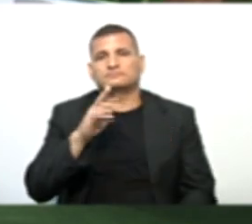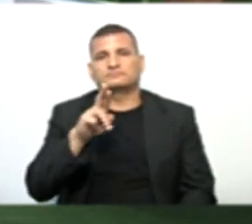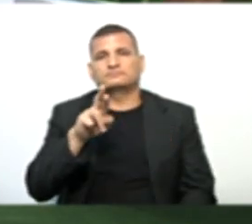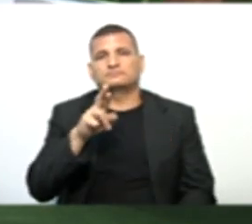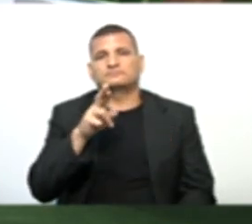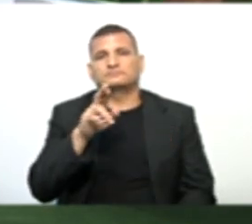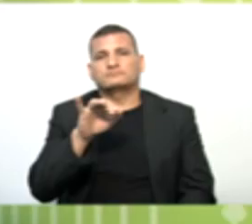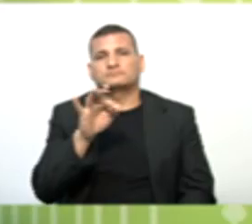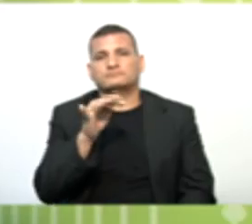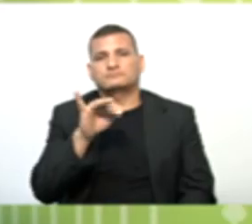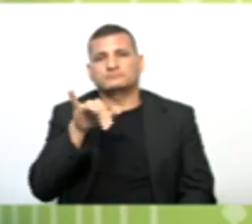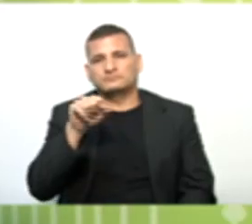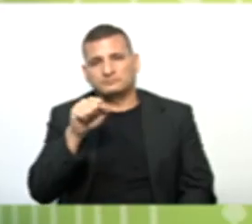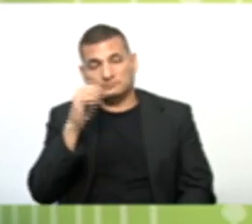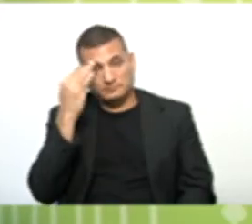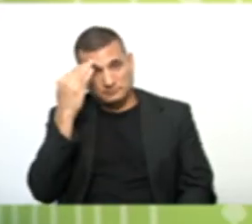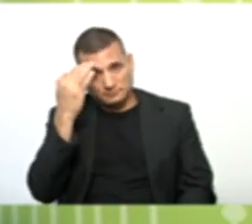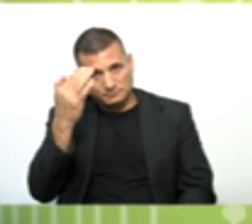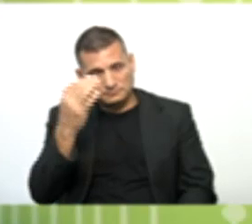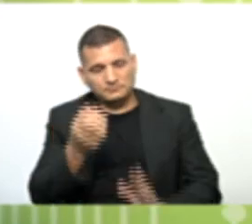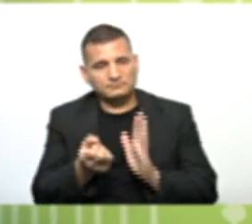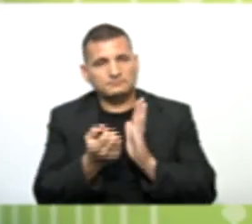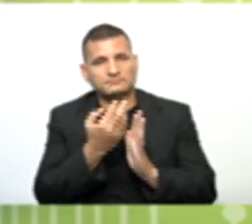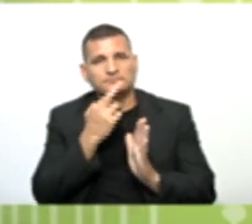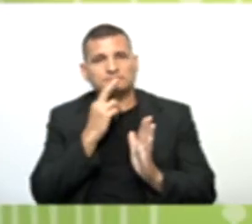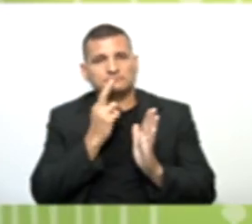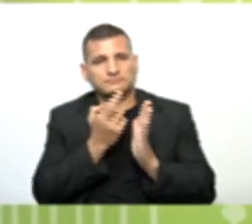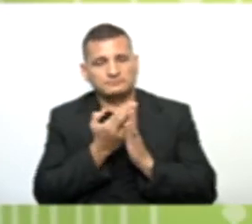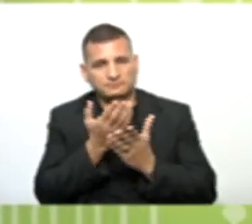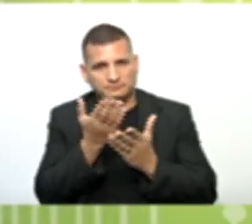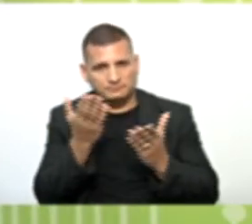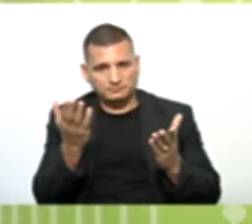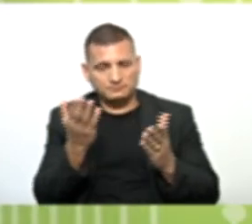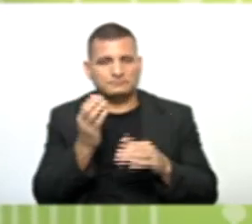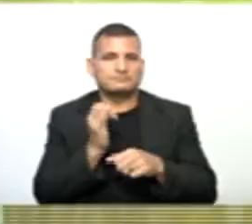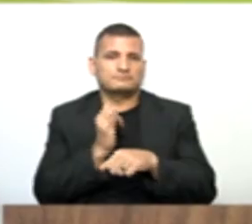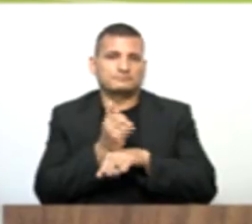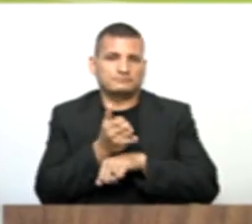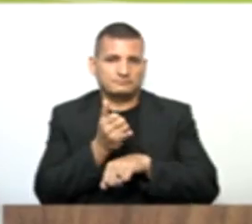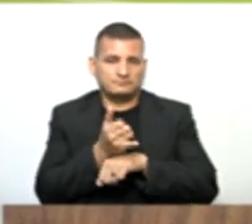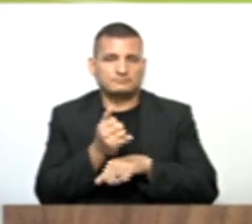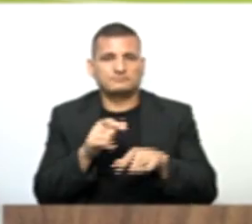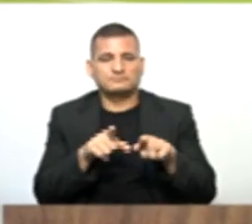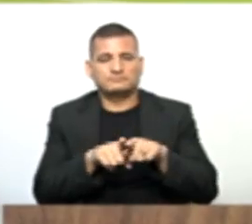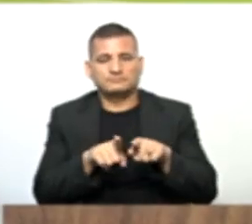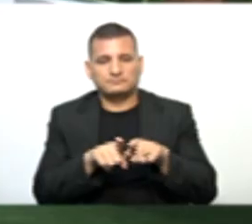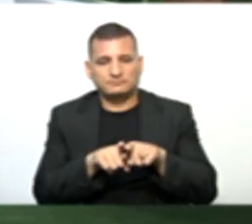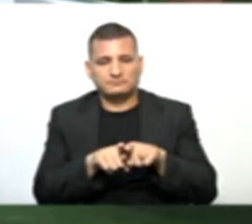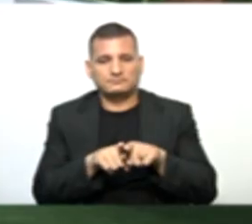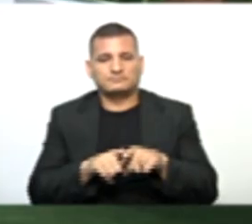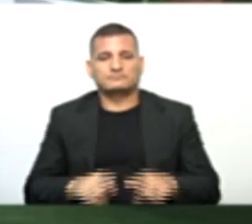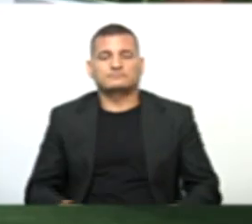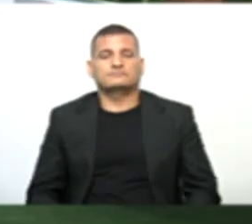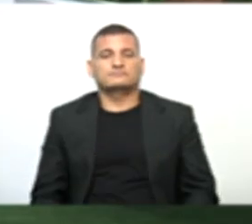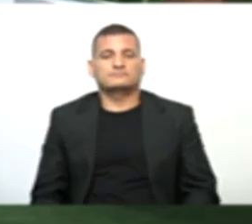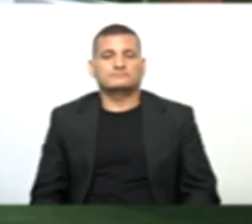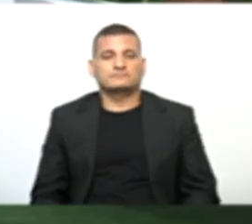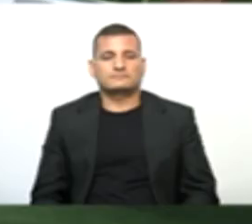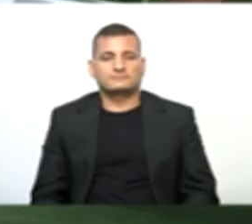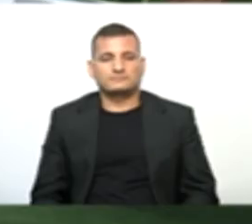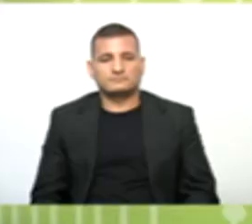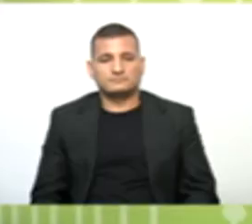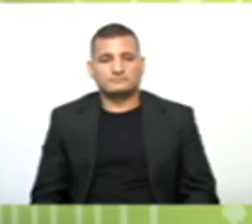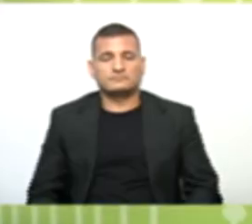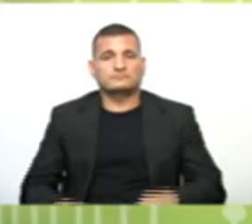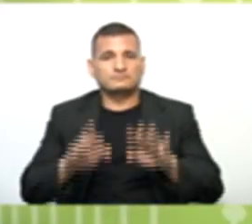Buritis. Certo, obrigada pela participação aí, o polo de Buritis e Porto Velho. Cerejeiras também, desculpa. Cerejeiras também. Tá,